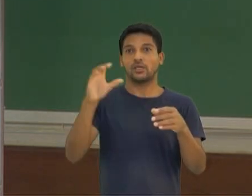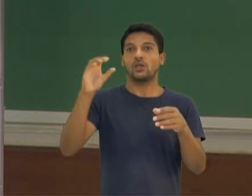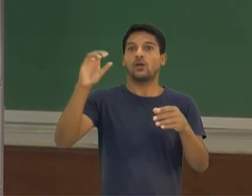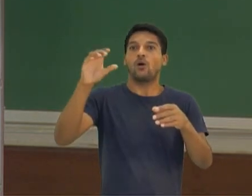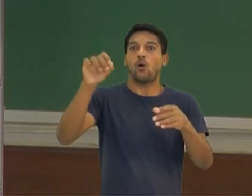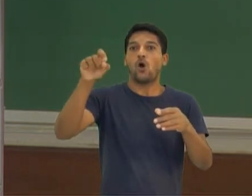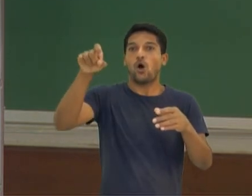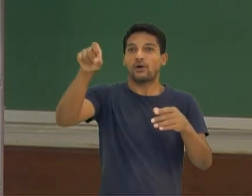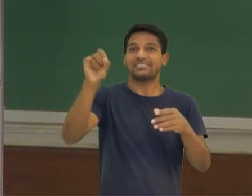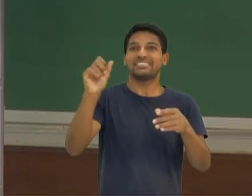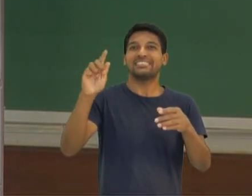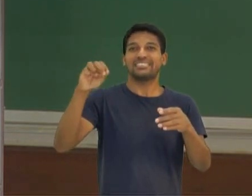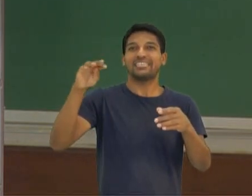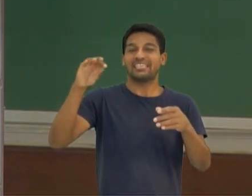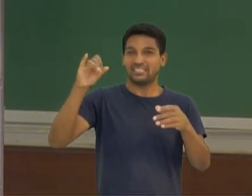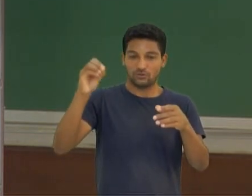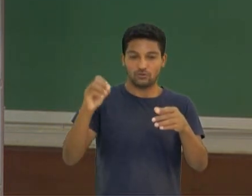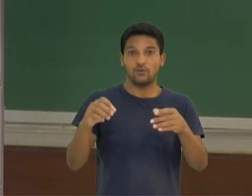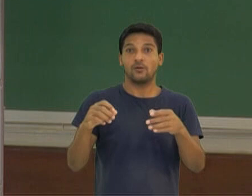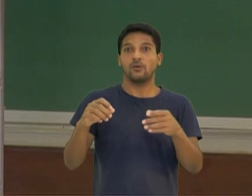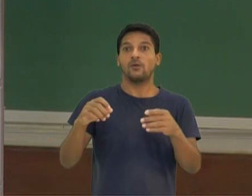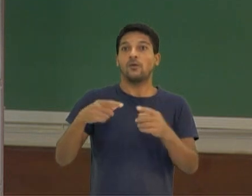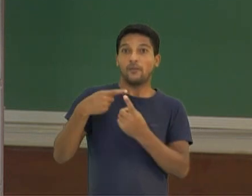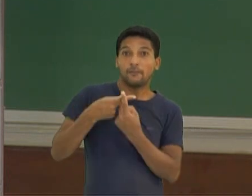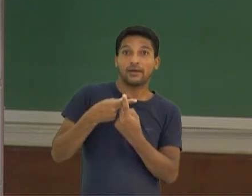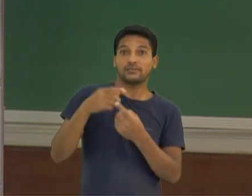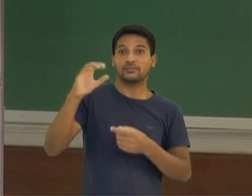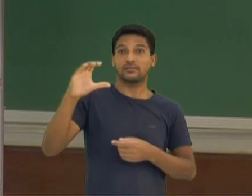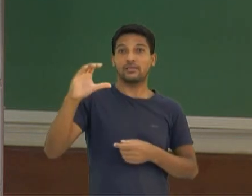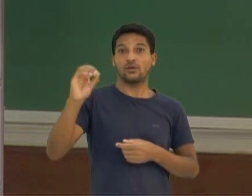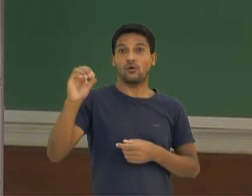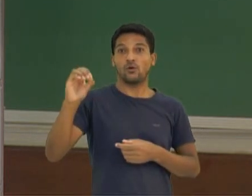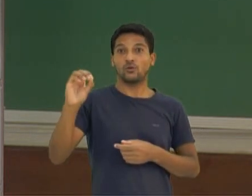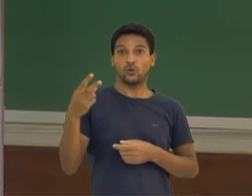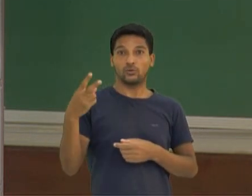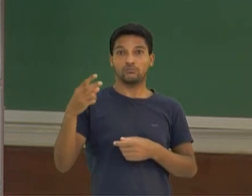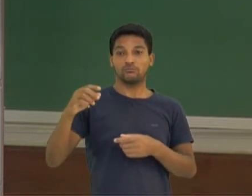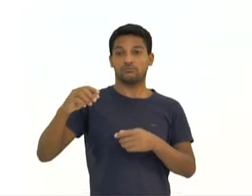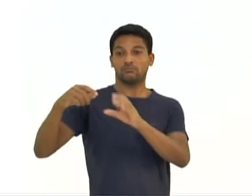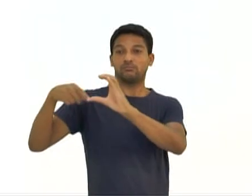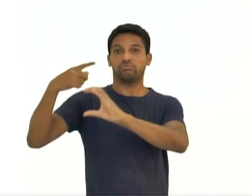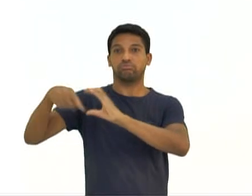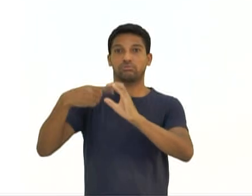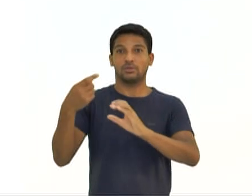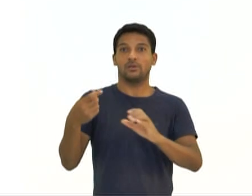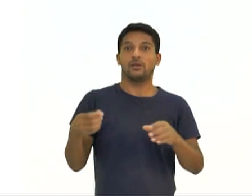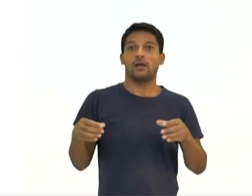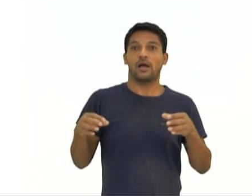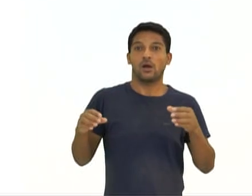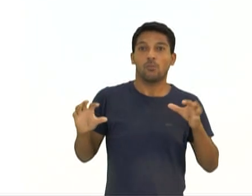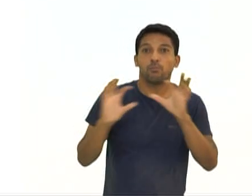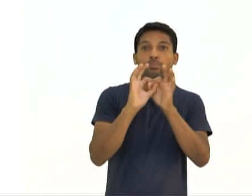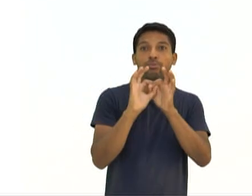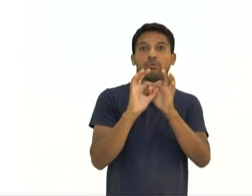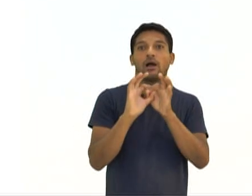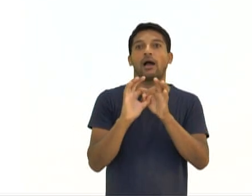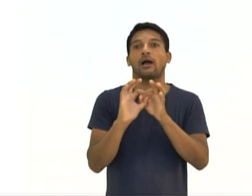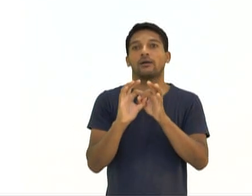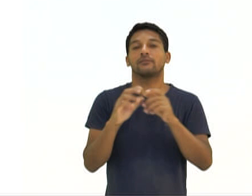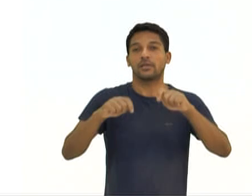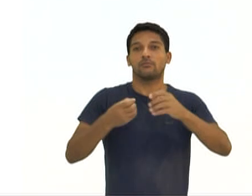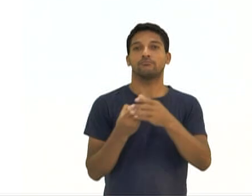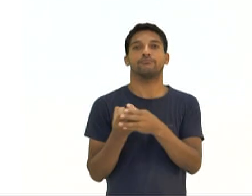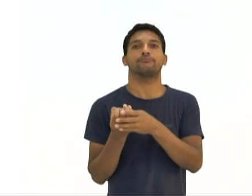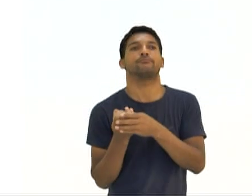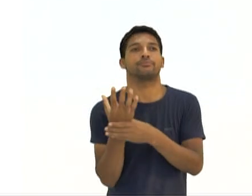água, certo? Maravilha. E a questão de explosivo, né? Que é a capacidade de se expandir e liberar ondas de pressão